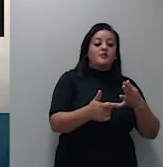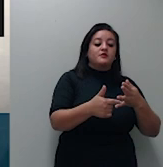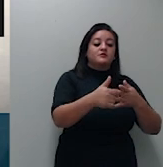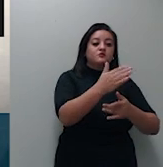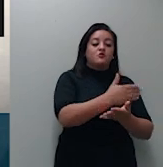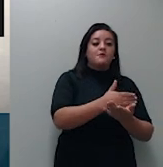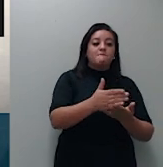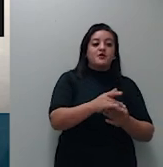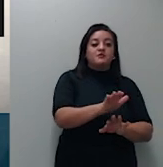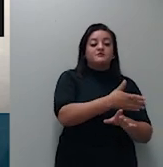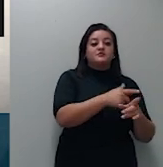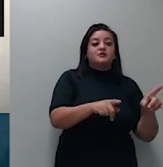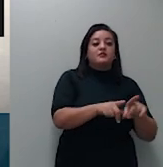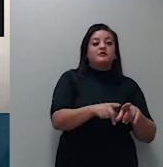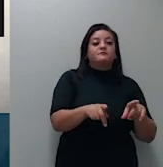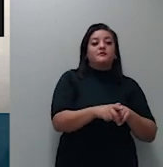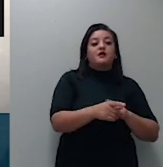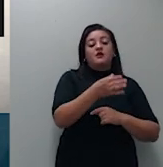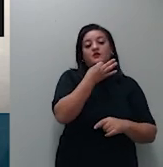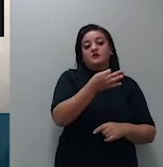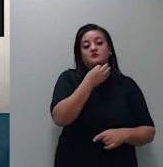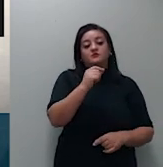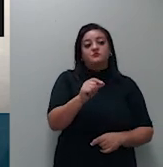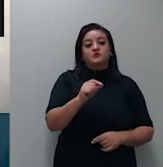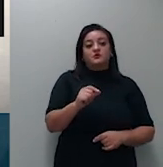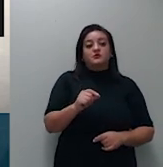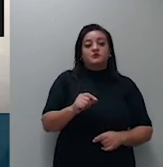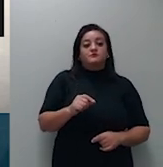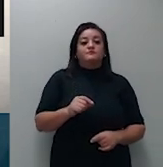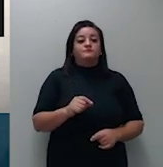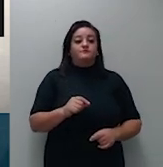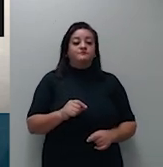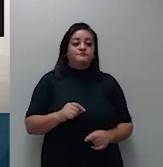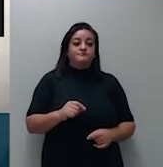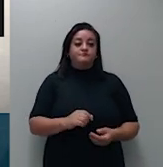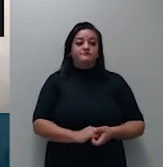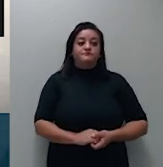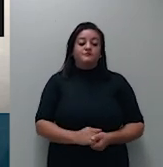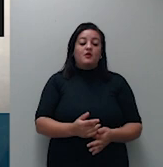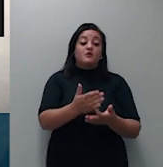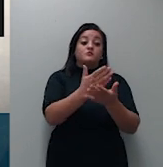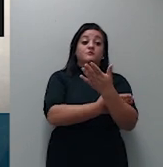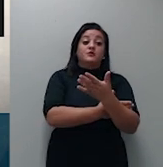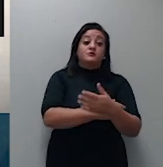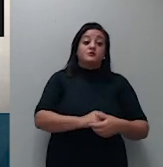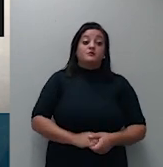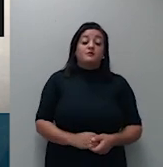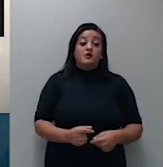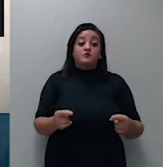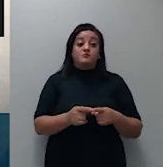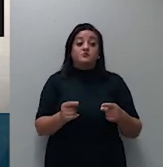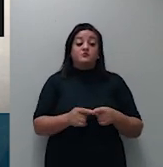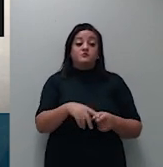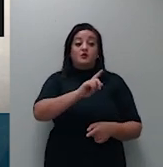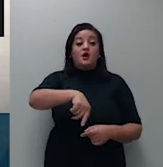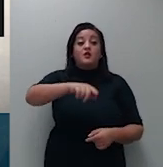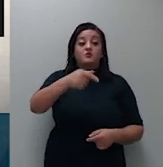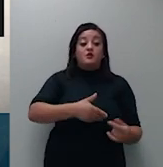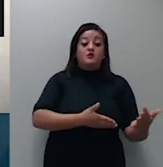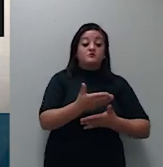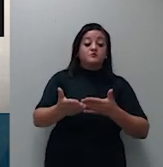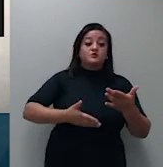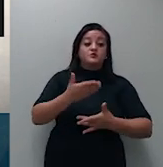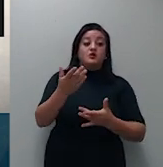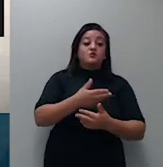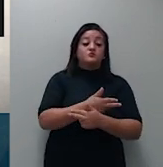de origem afastaram a alegação de prescrição da pretensão de